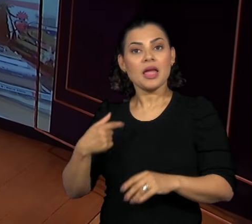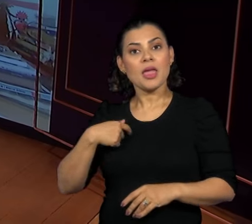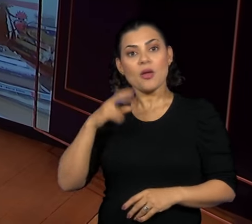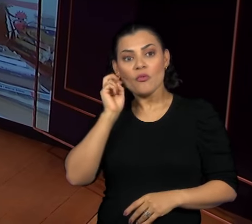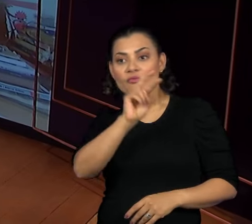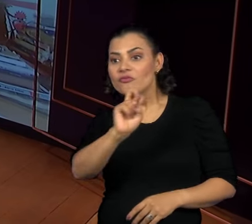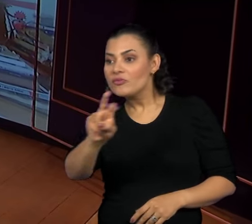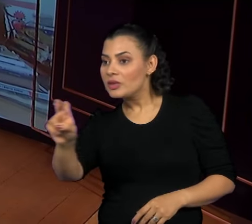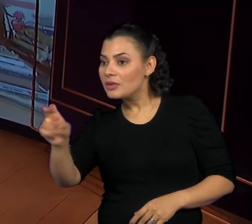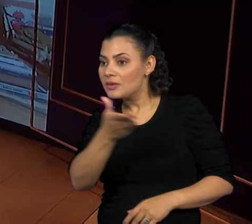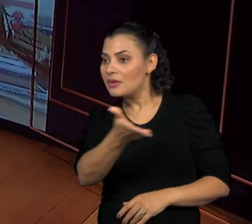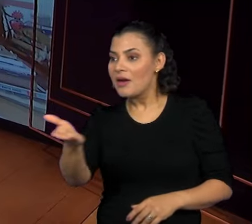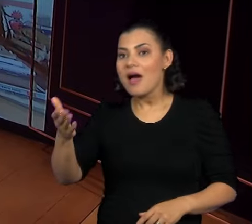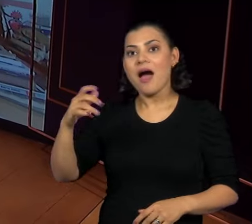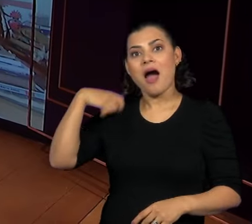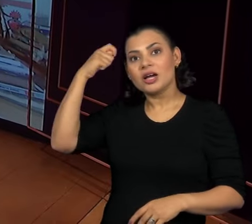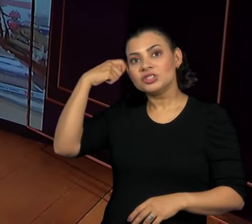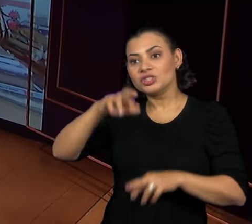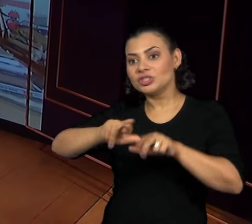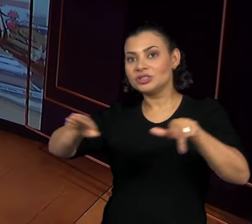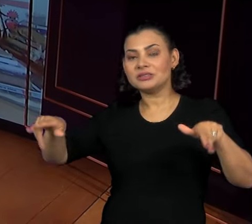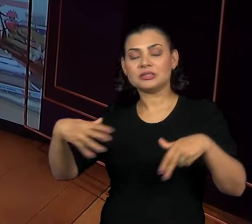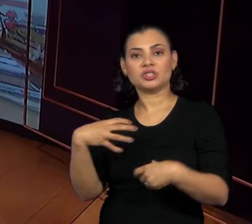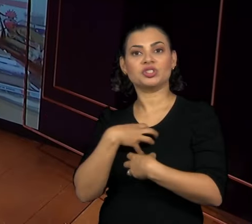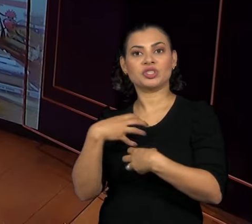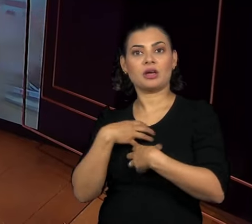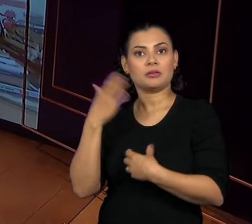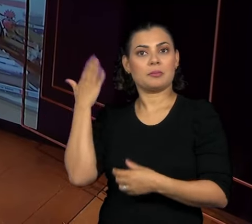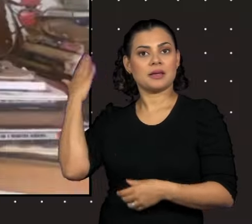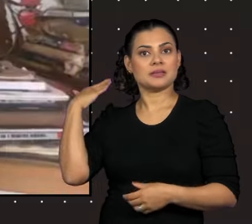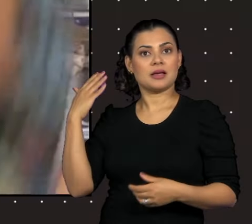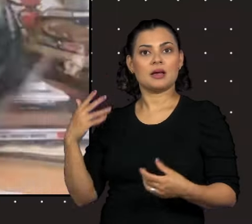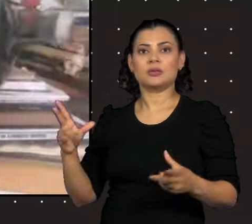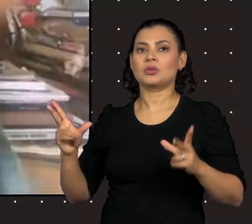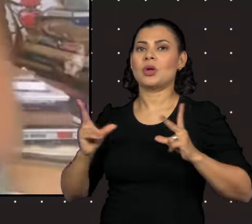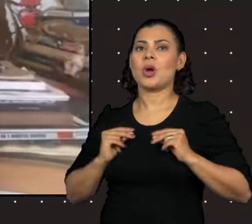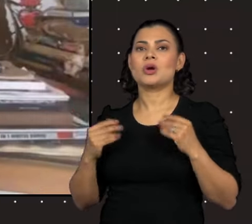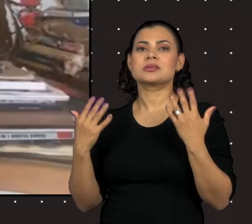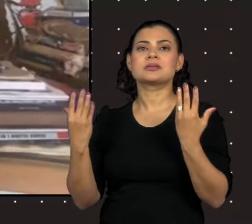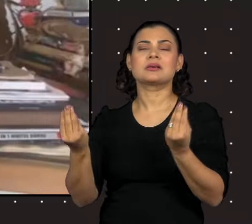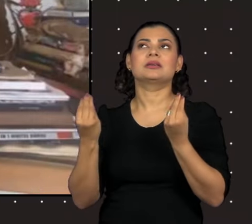aqueles artistas nordestinos, nossa, eles atuando, a Elba com uma galinha.